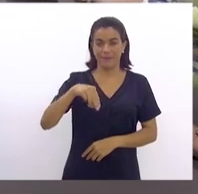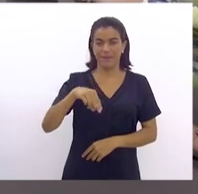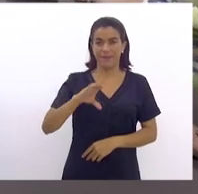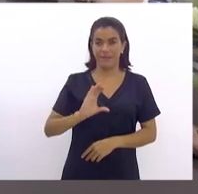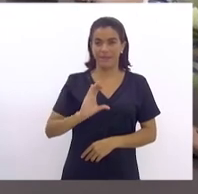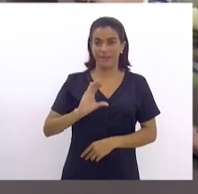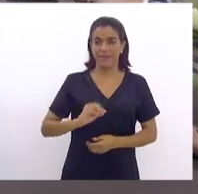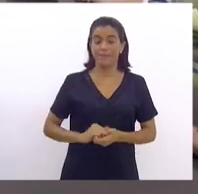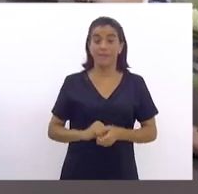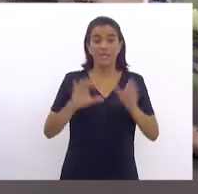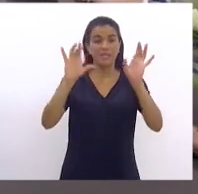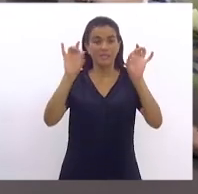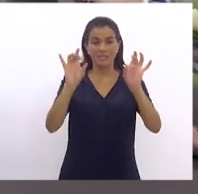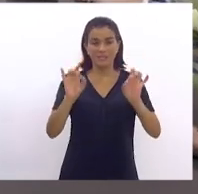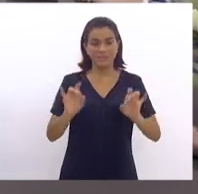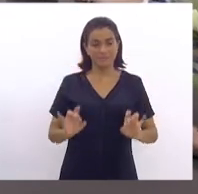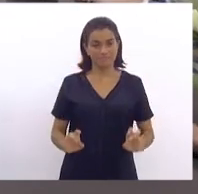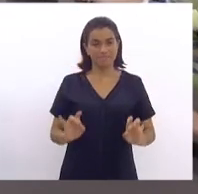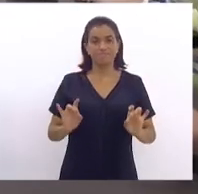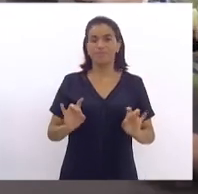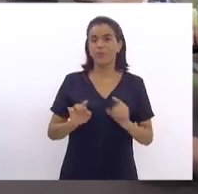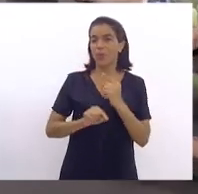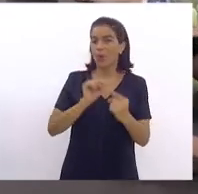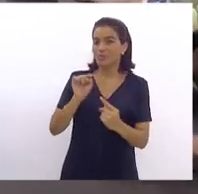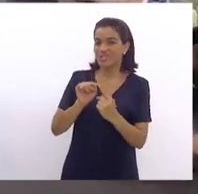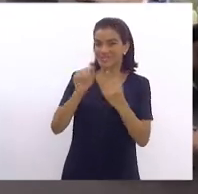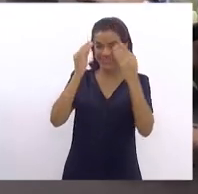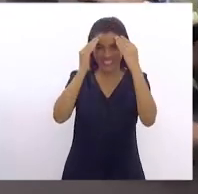Era especialmente para agradecer